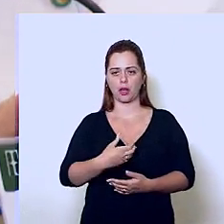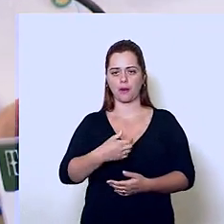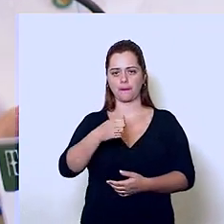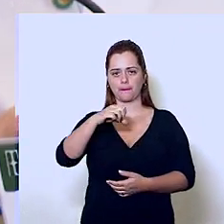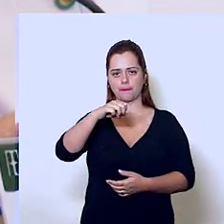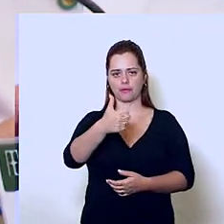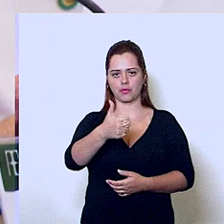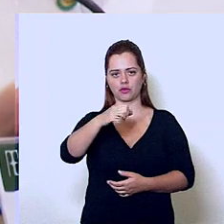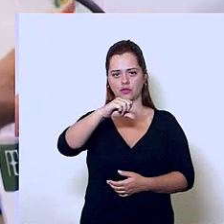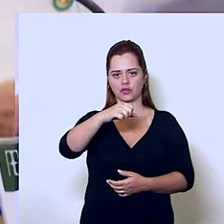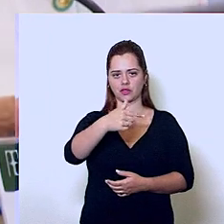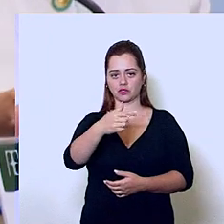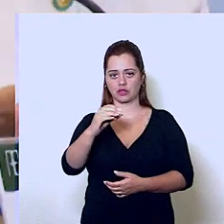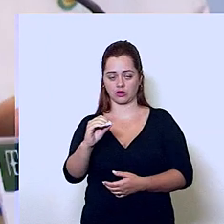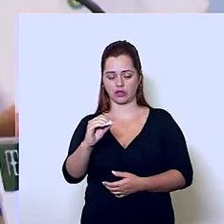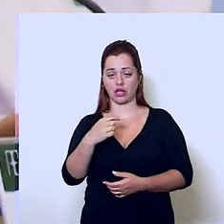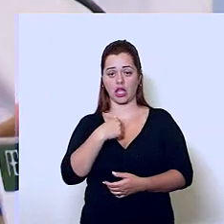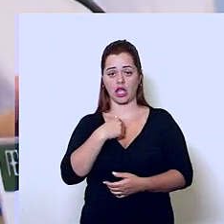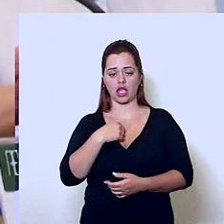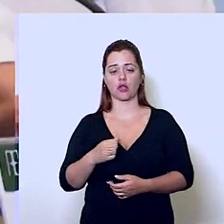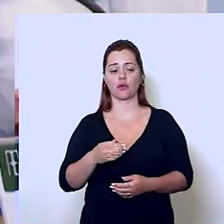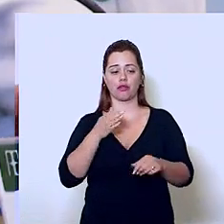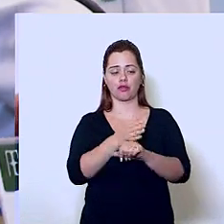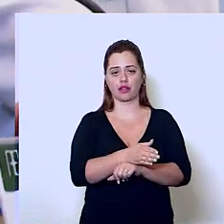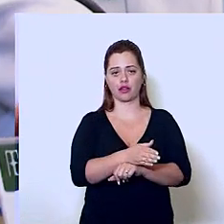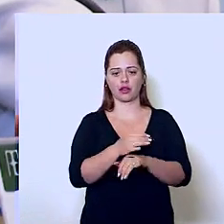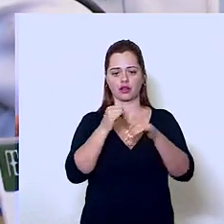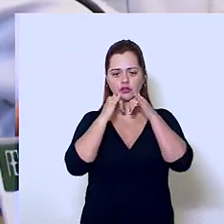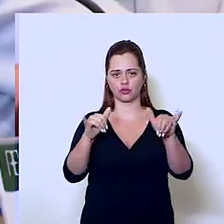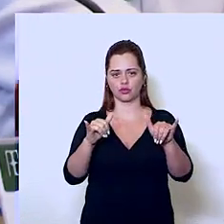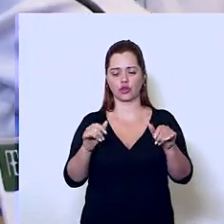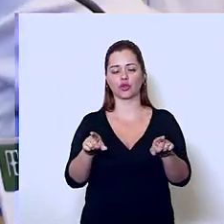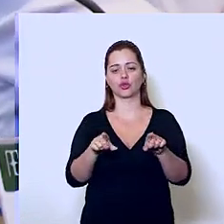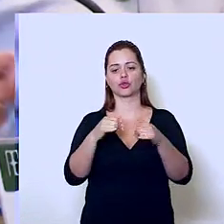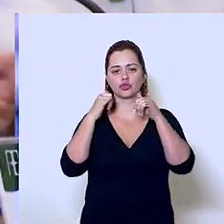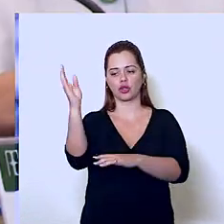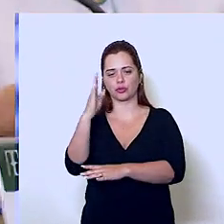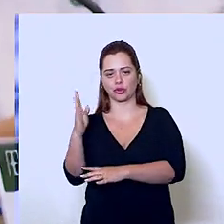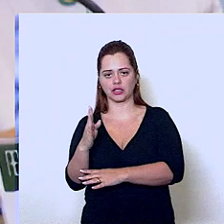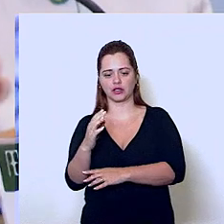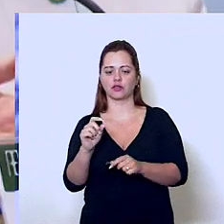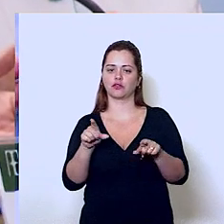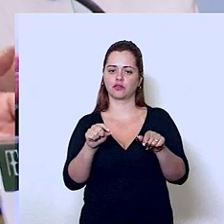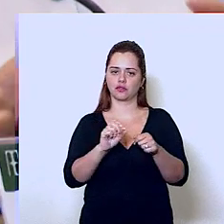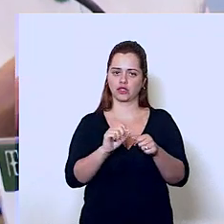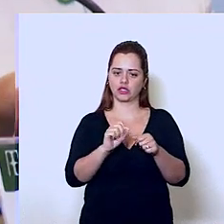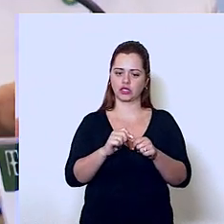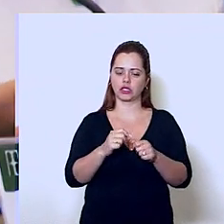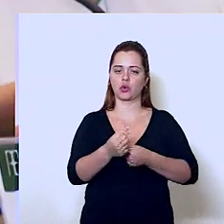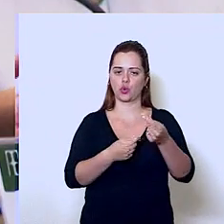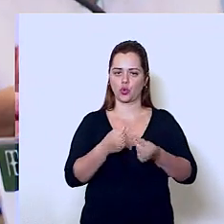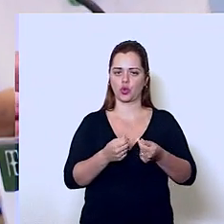1970, eu tinha acabado de entrar na editoria de economia do Jornal do Brasil, cobri área financeira, Fazenda e Planejamento, Fazenda Delfim